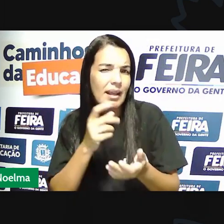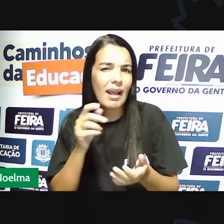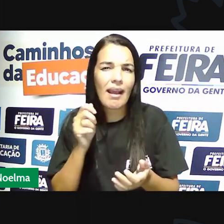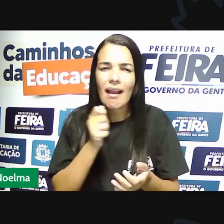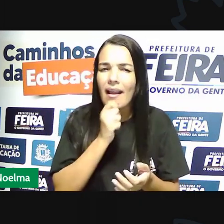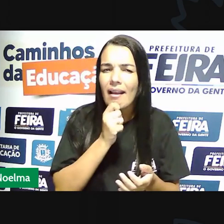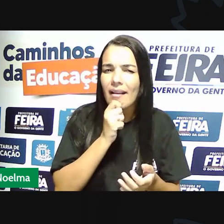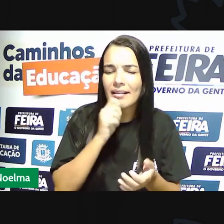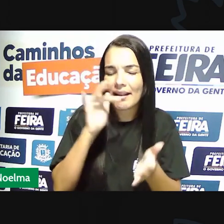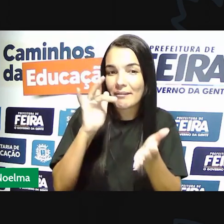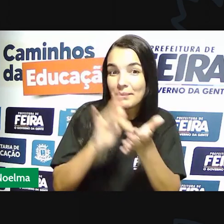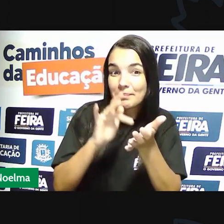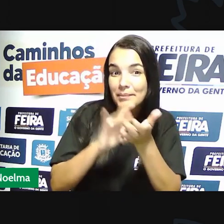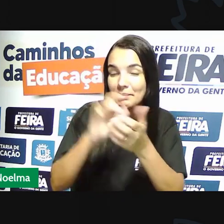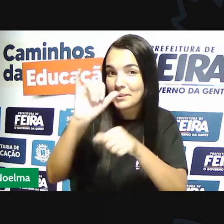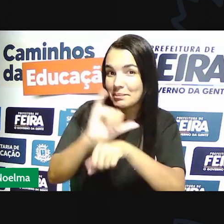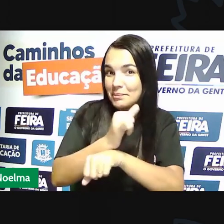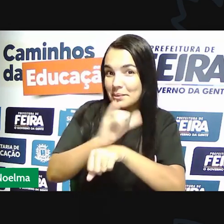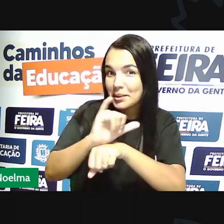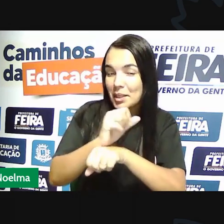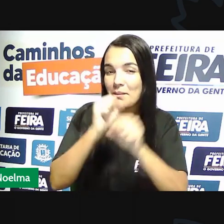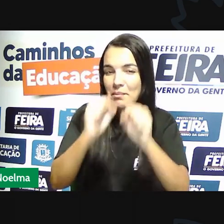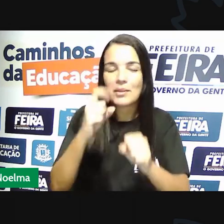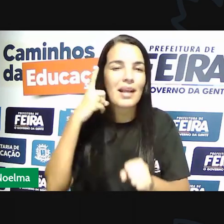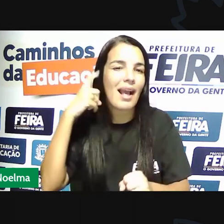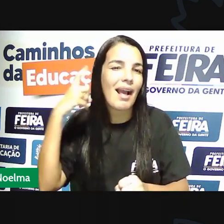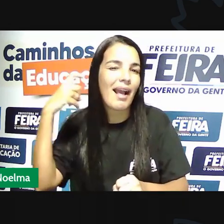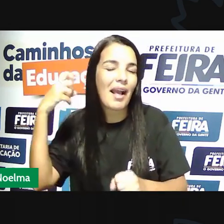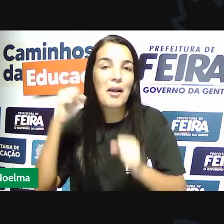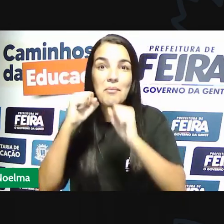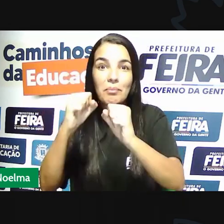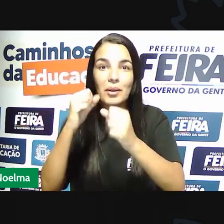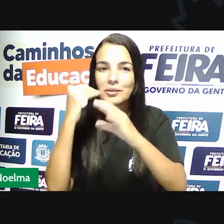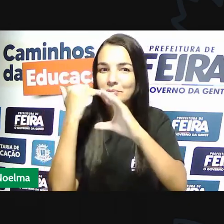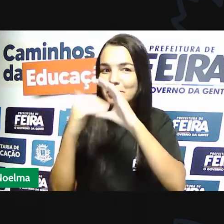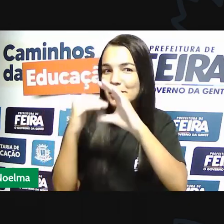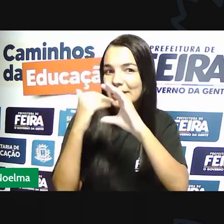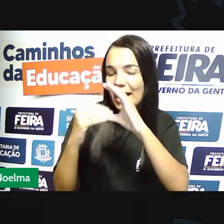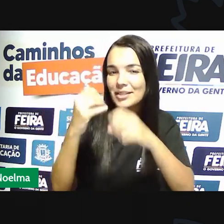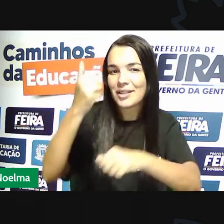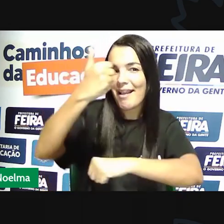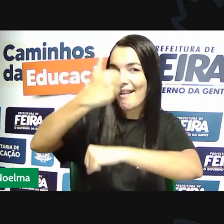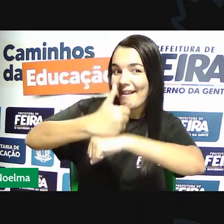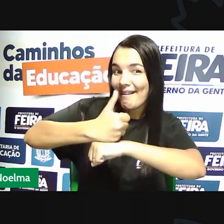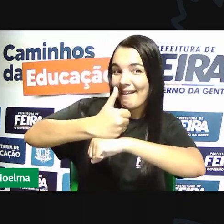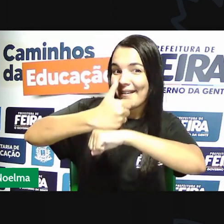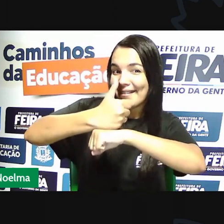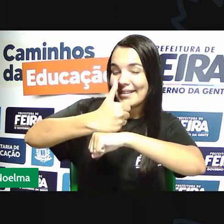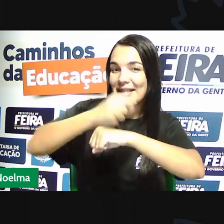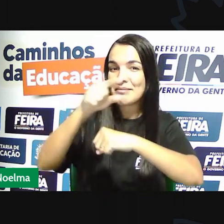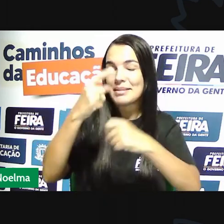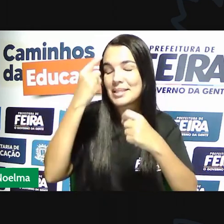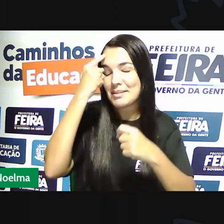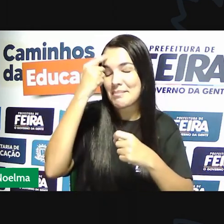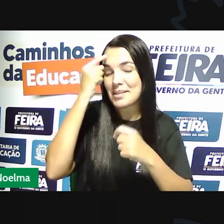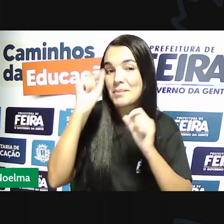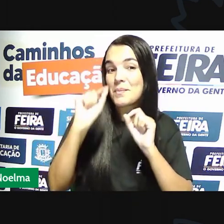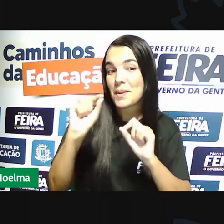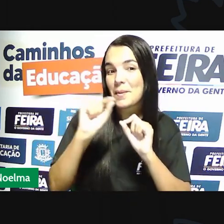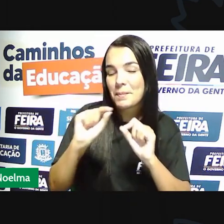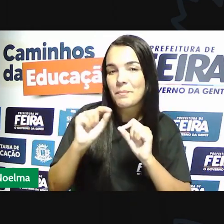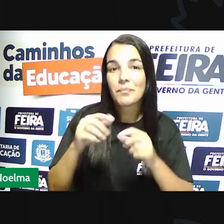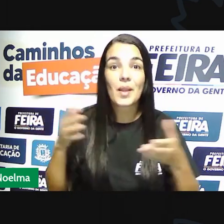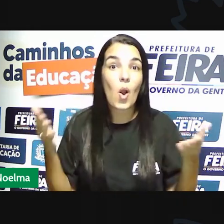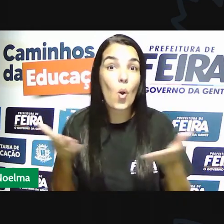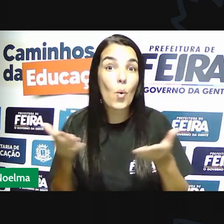se inscreva no canal, ative o sininho, deixe seu comentário, deixe seu like para a gente saber o que vocês estão pensando, certo?